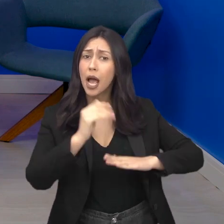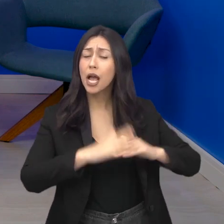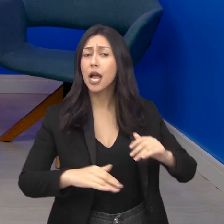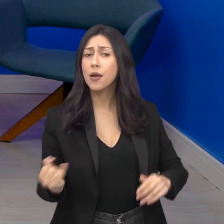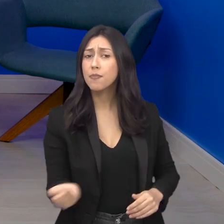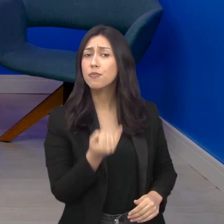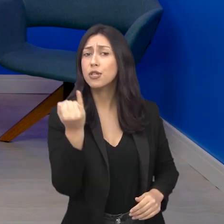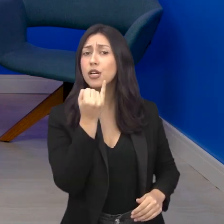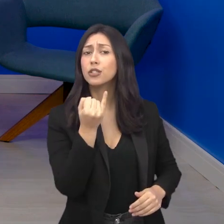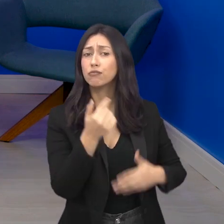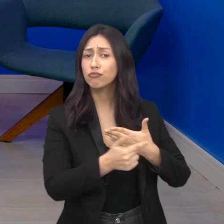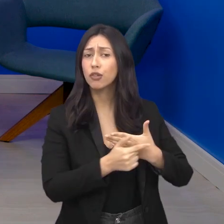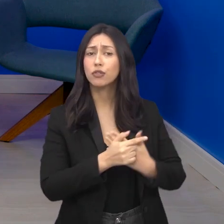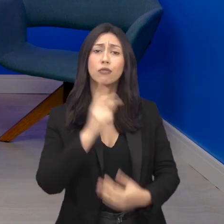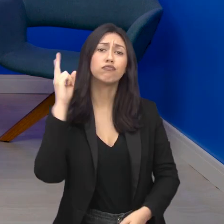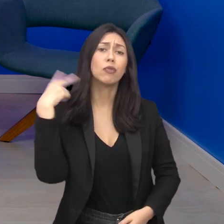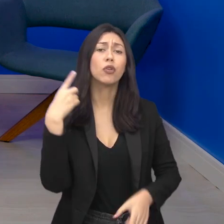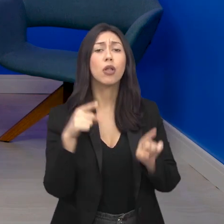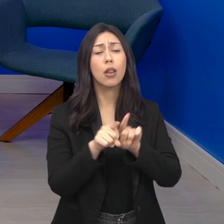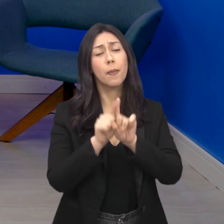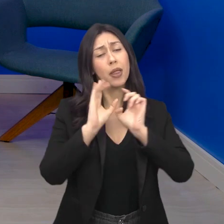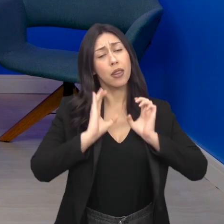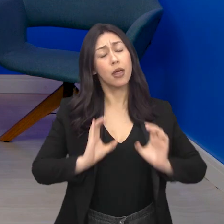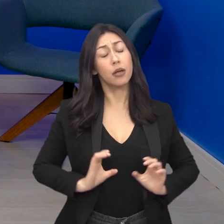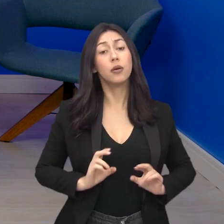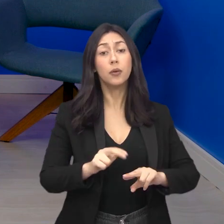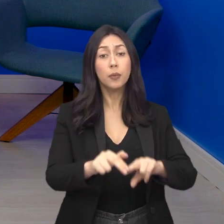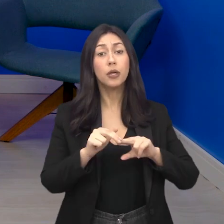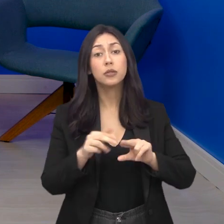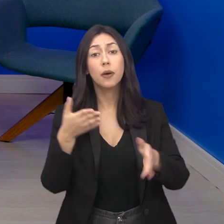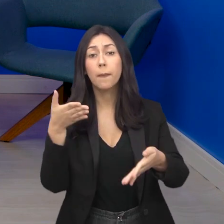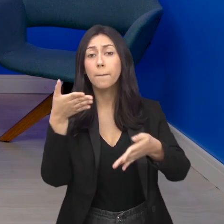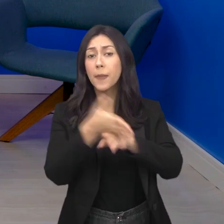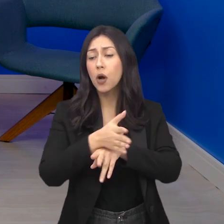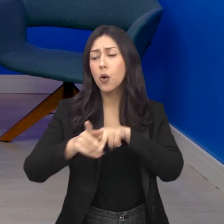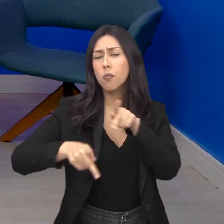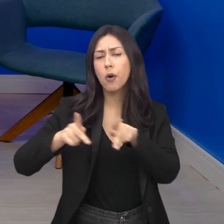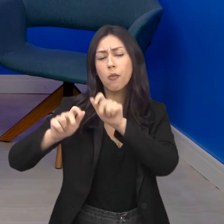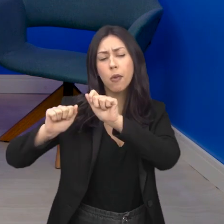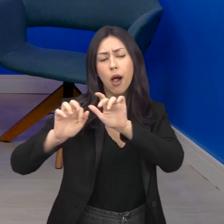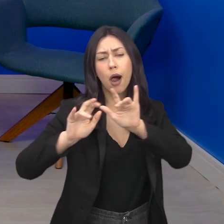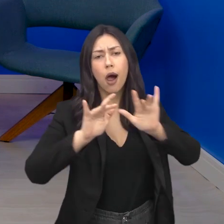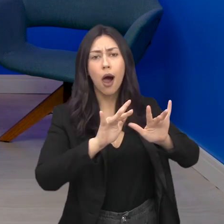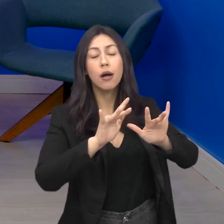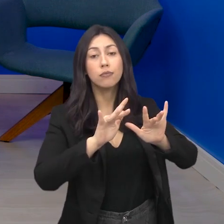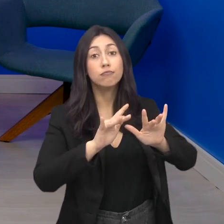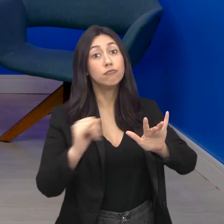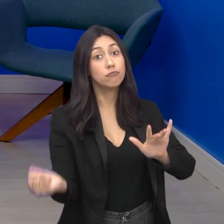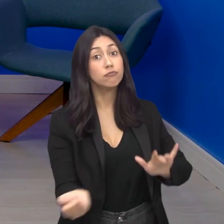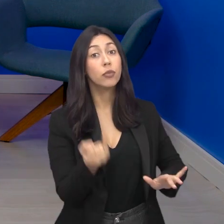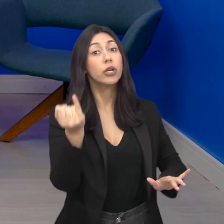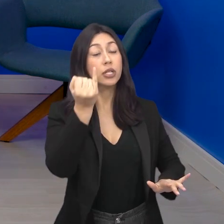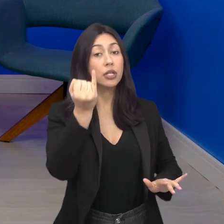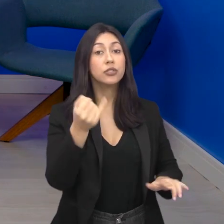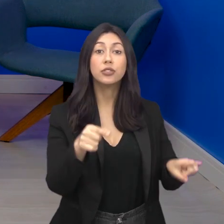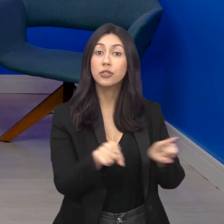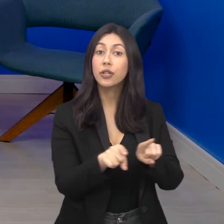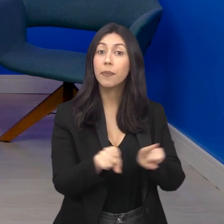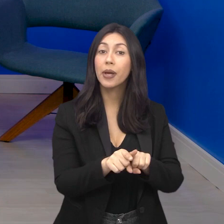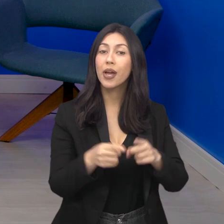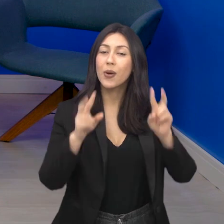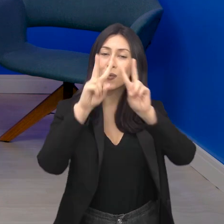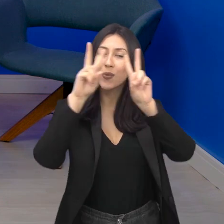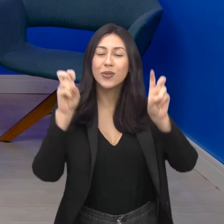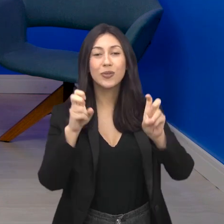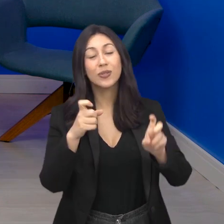atividades dos vereadores e de todo cidadão. Por isso, a participação popular na política é tão importante. E esse,